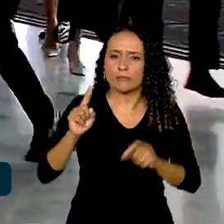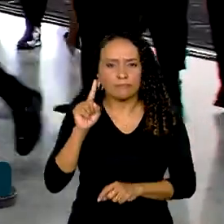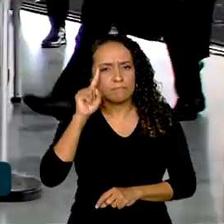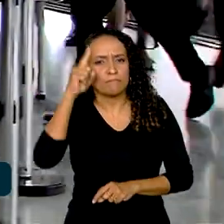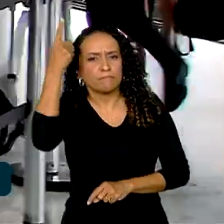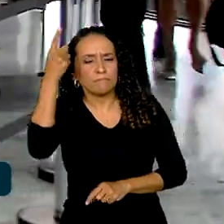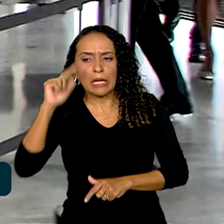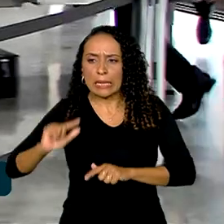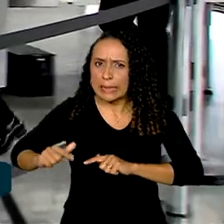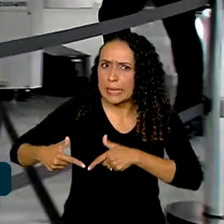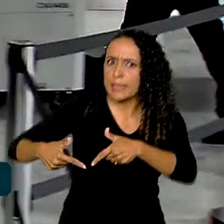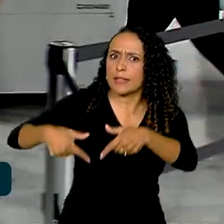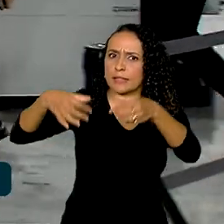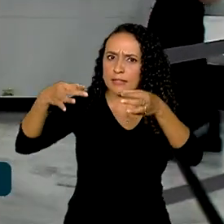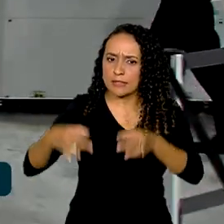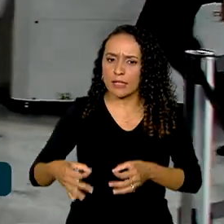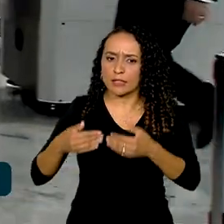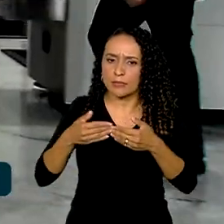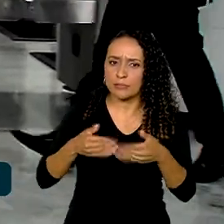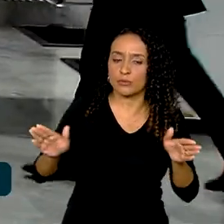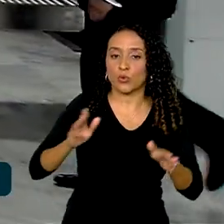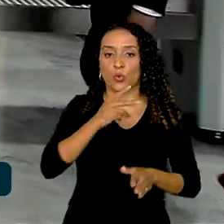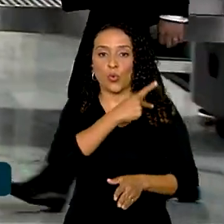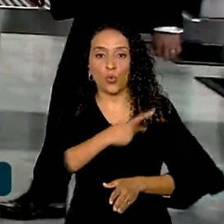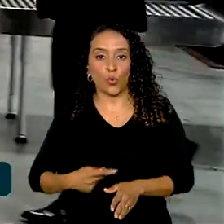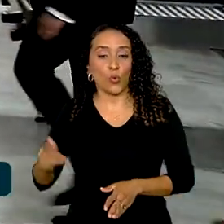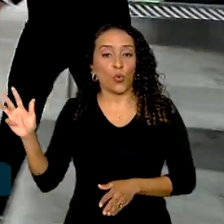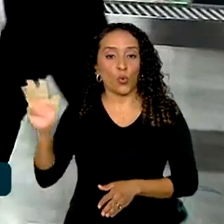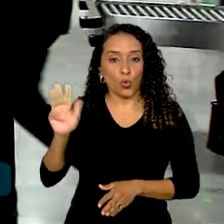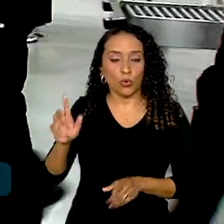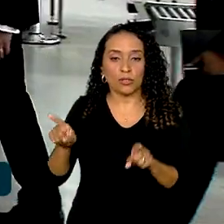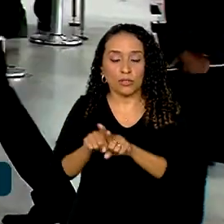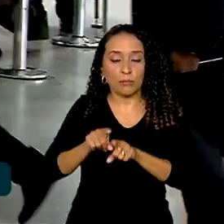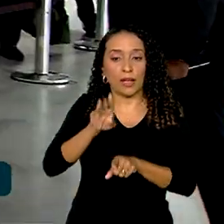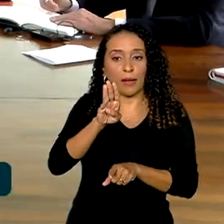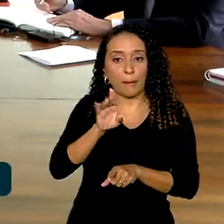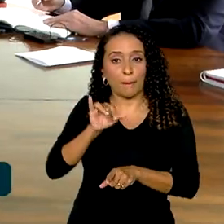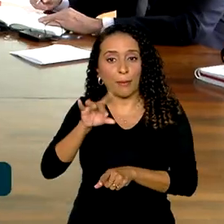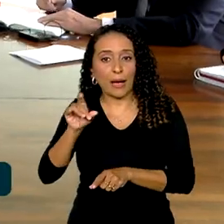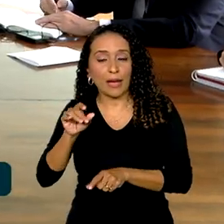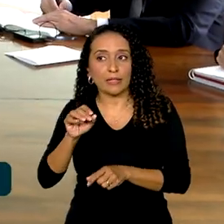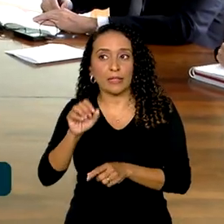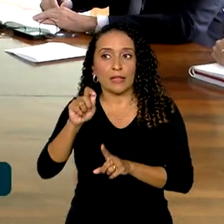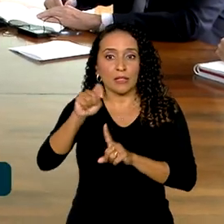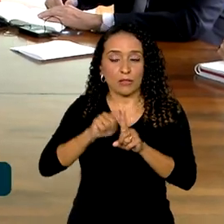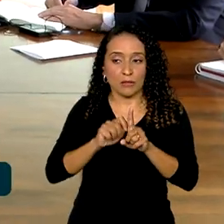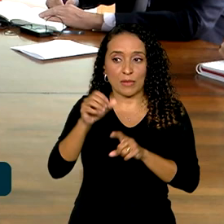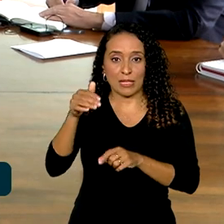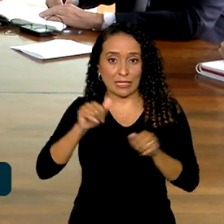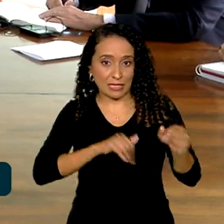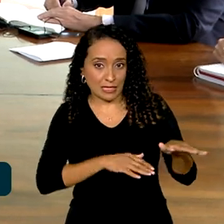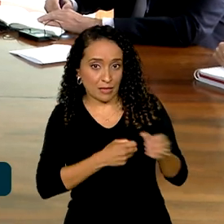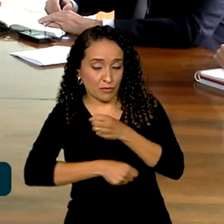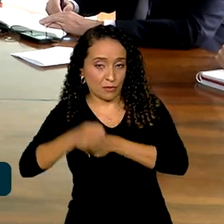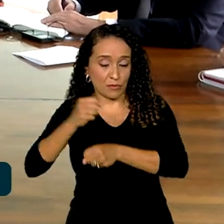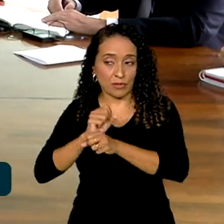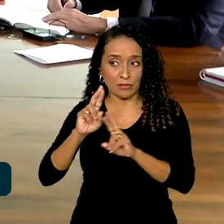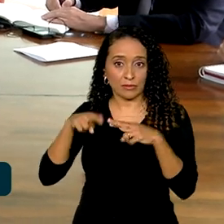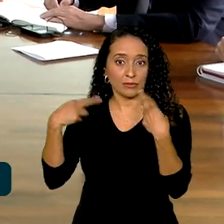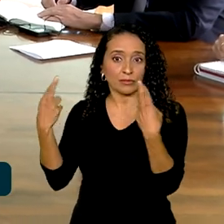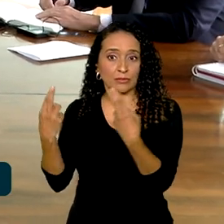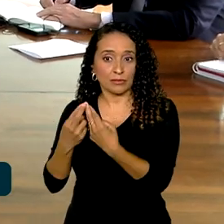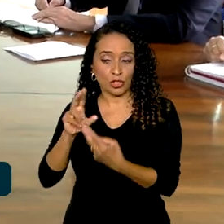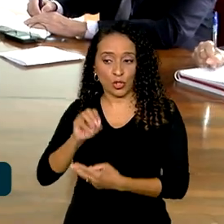para Trabalho Decente, lançada por Lula e o presidente Joe Biden em setembro do ano passado, durante a Assembleia Geral da